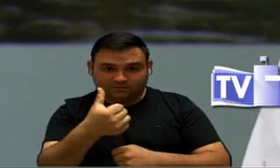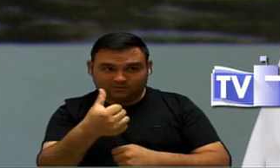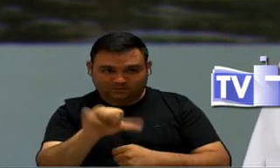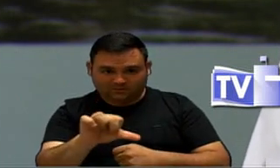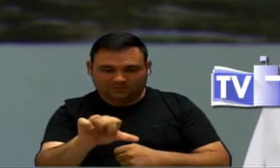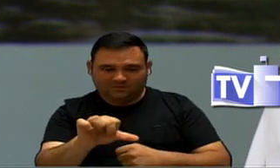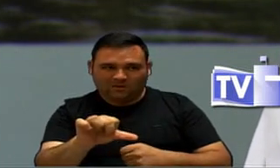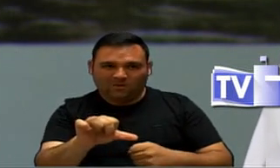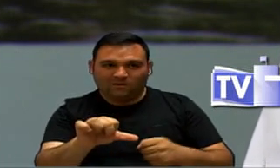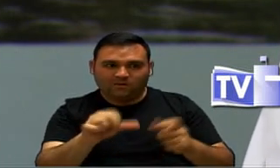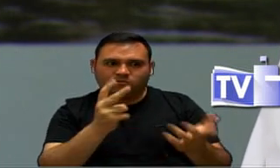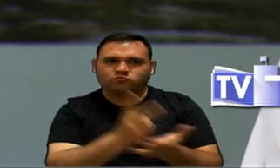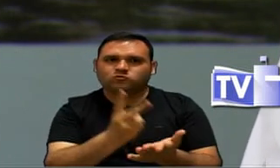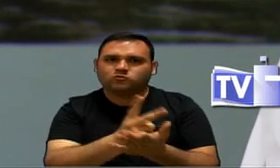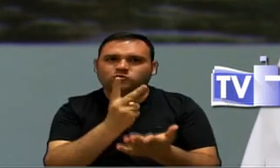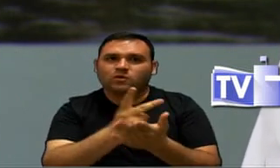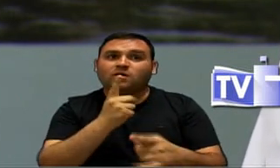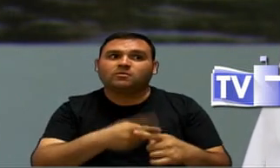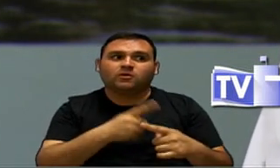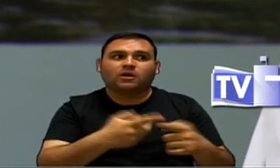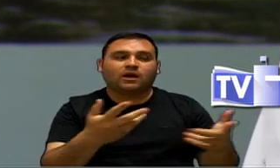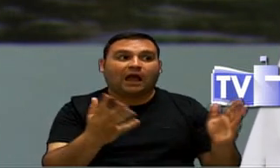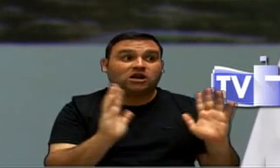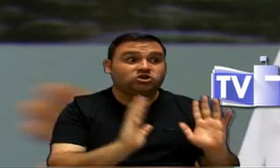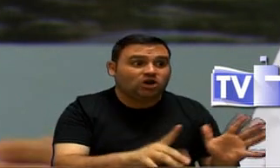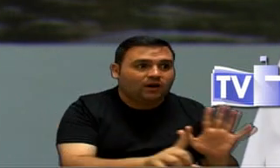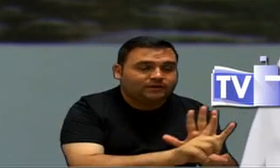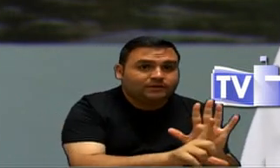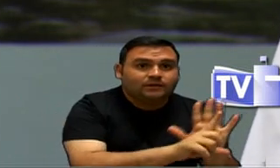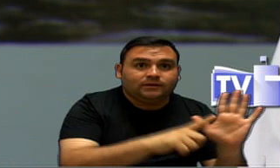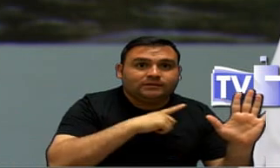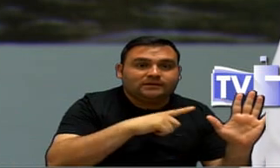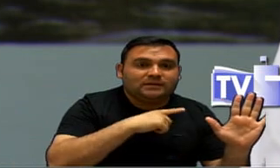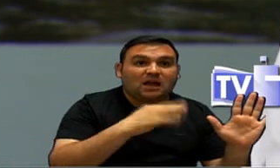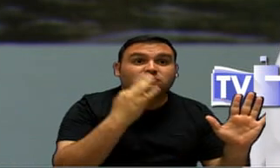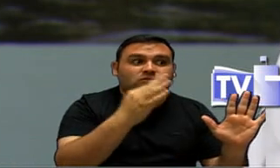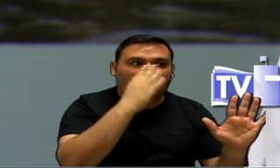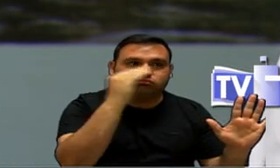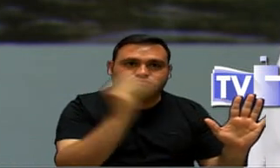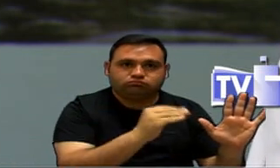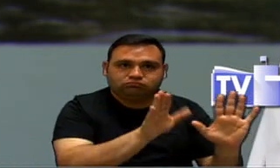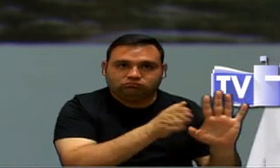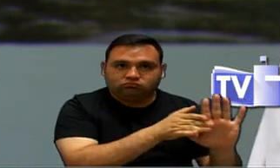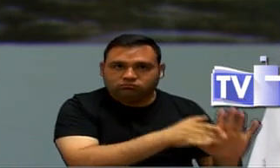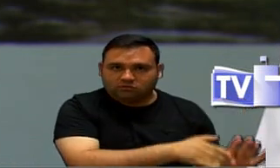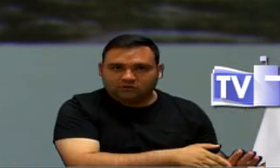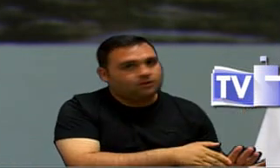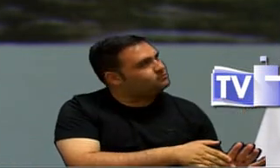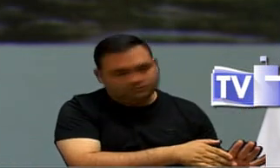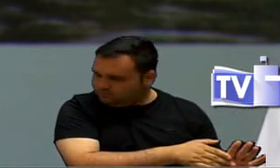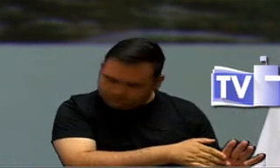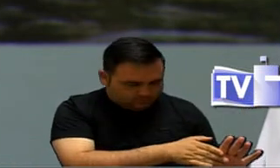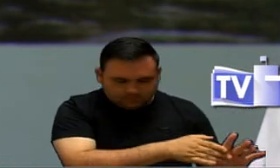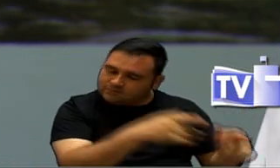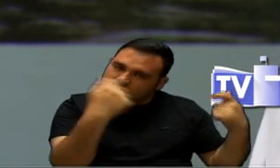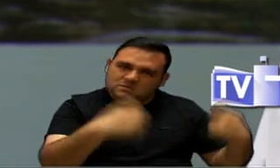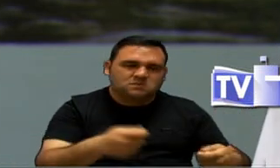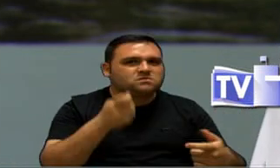desmonte aquilo que a gente já montou. Como disse a Manuela, nós temos que brigar com o prefeito para que o